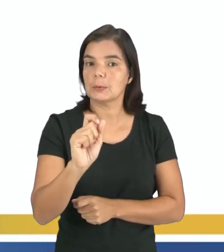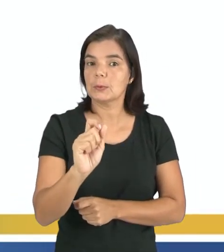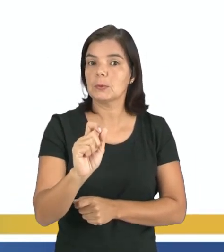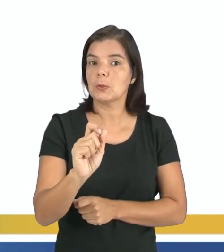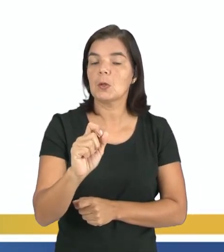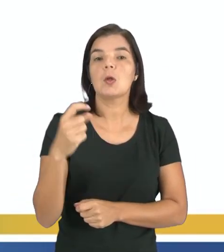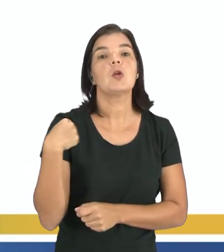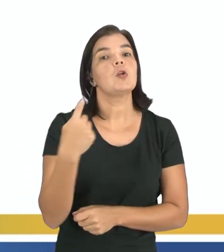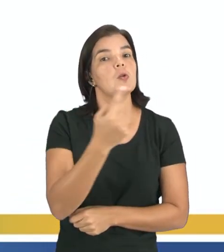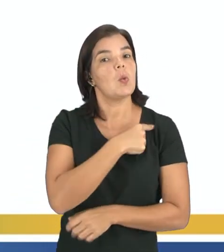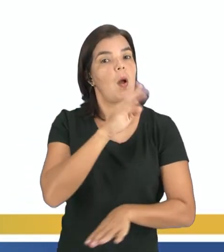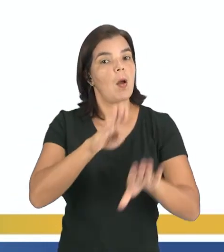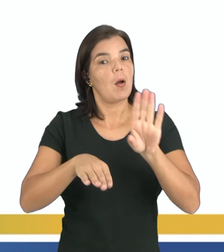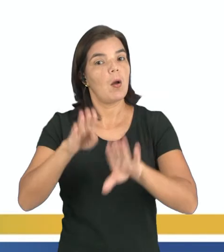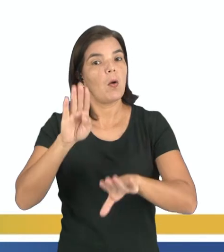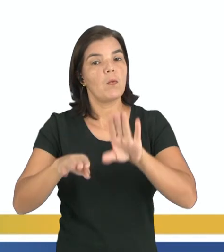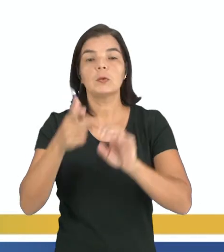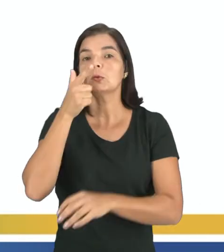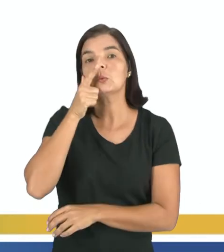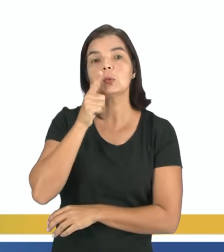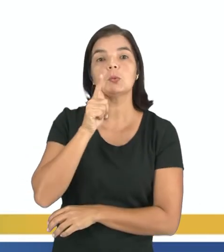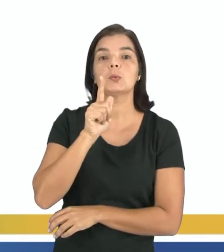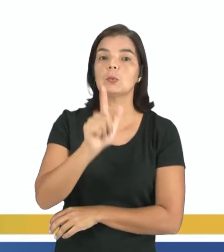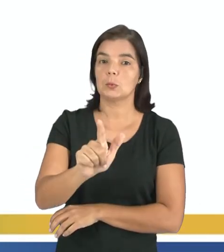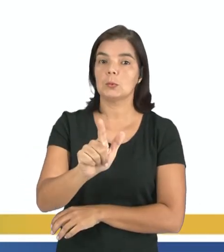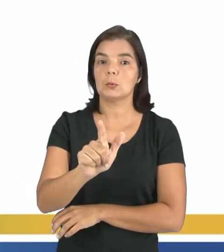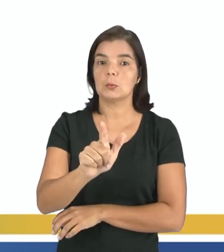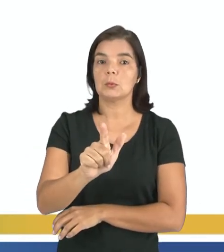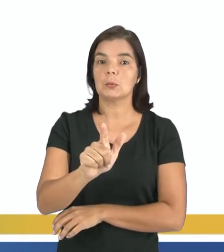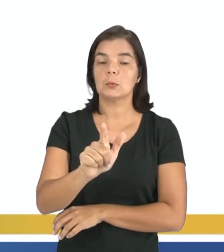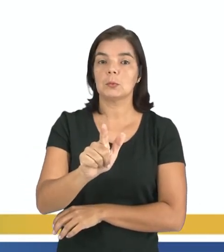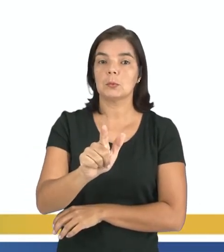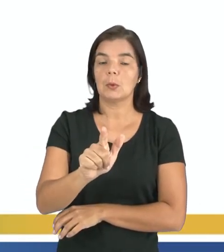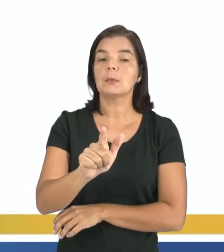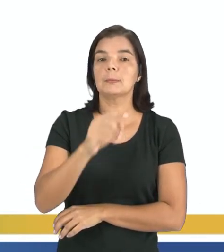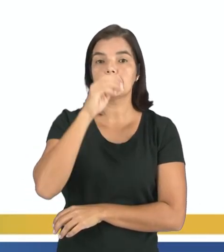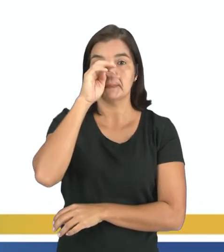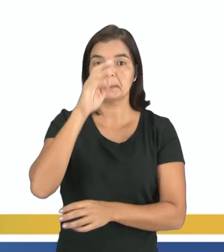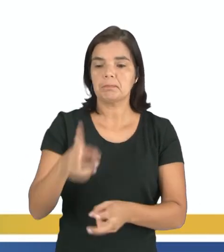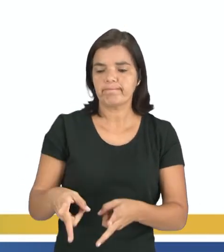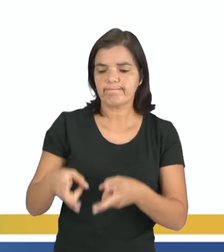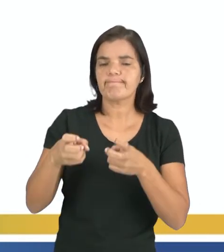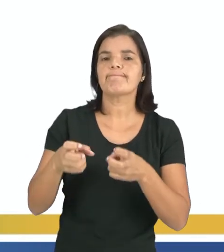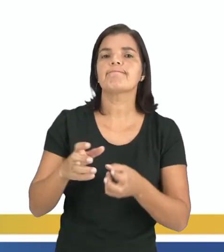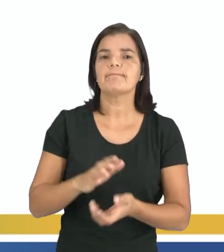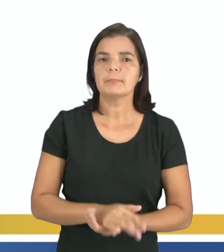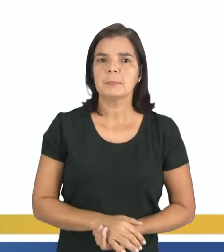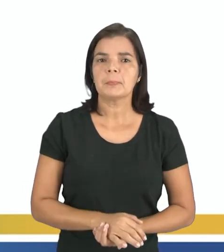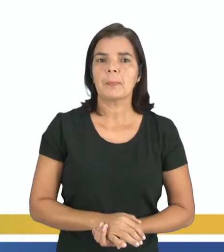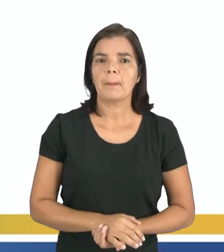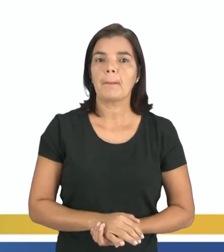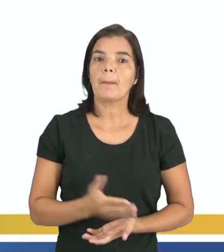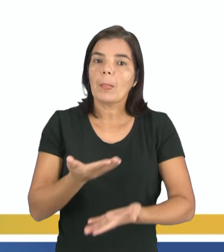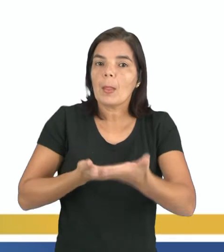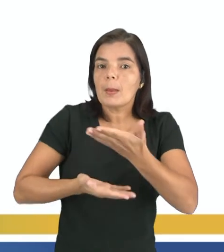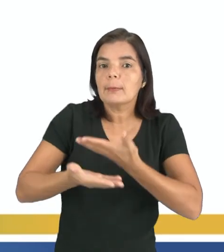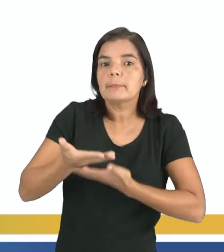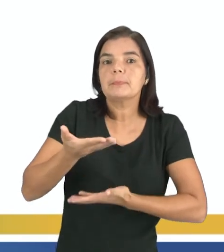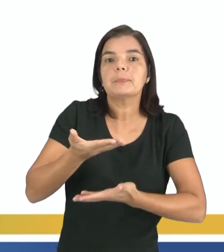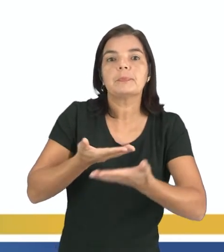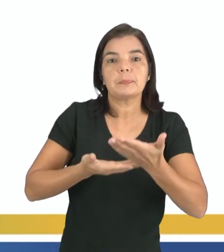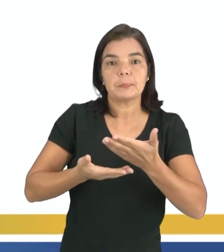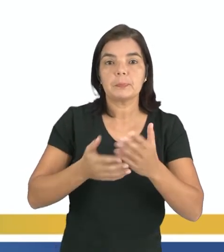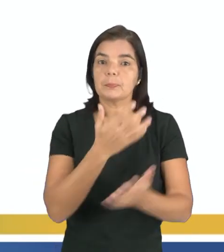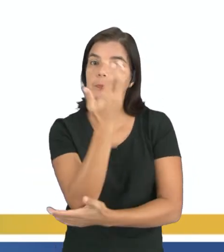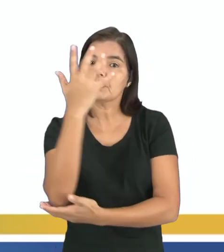fato de nós, muitas vezes, não consigamos, né, perceber a relação entre o